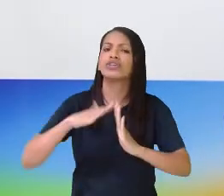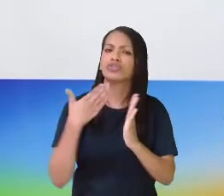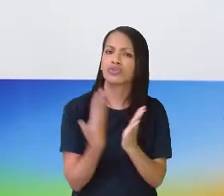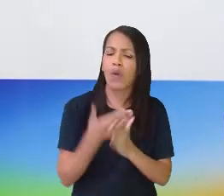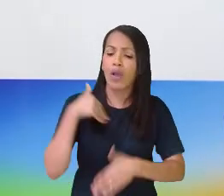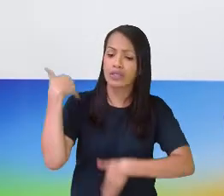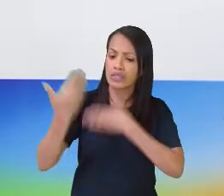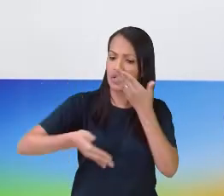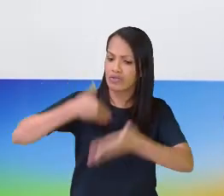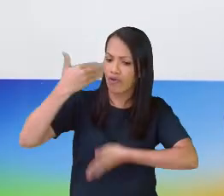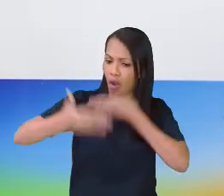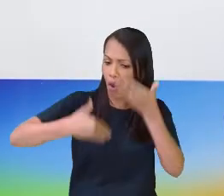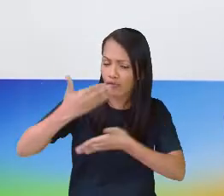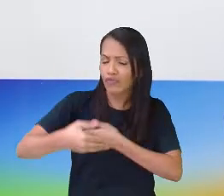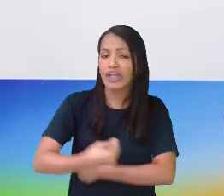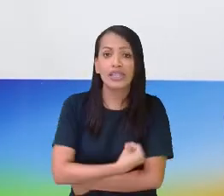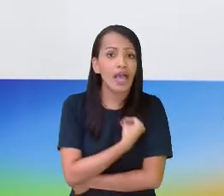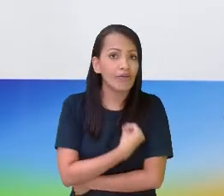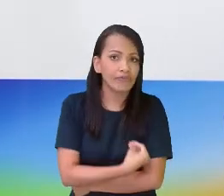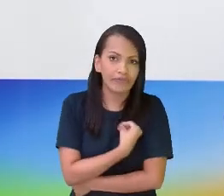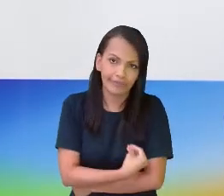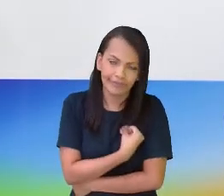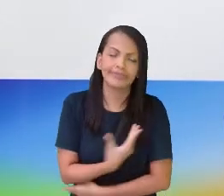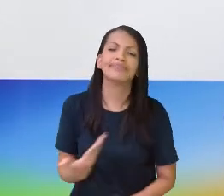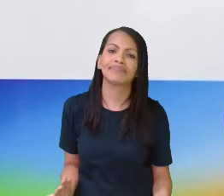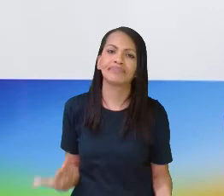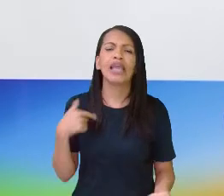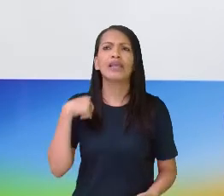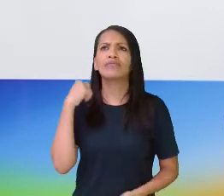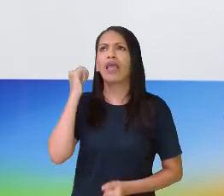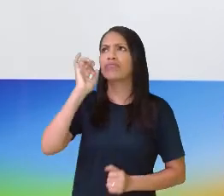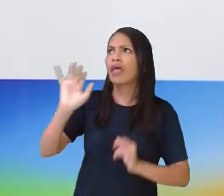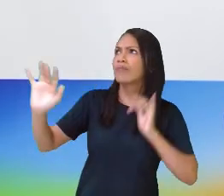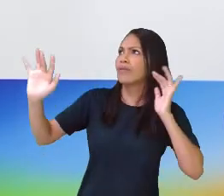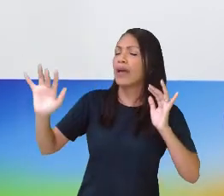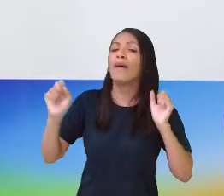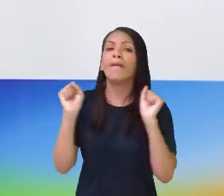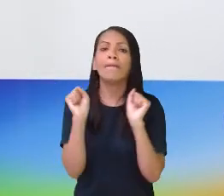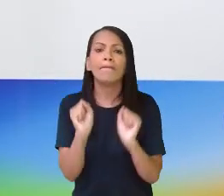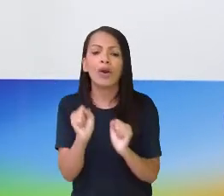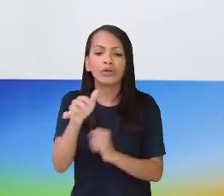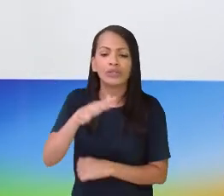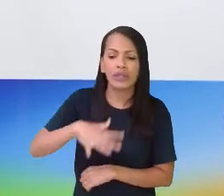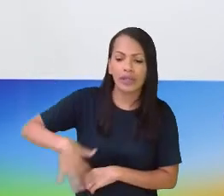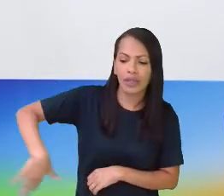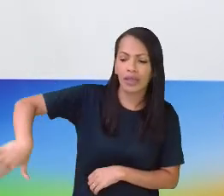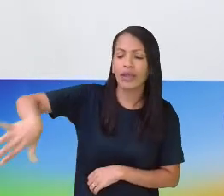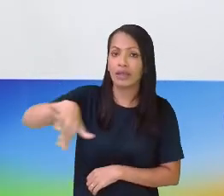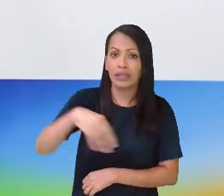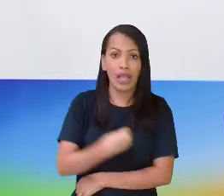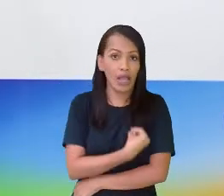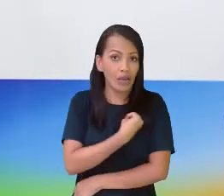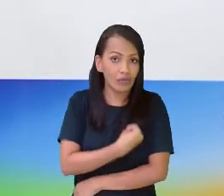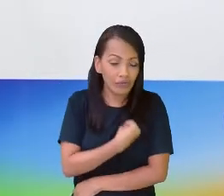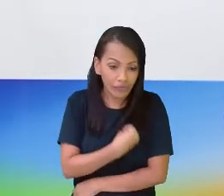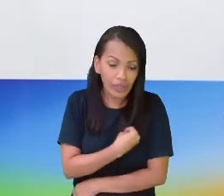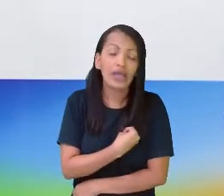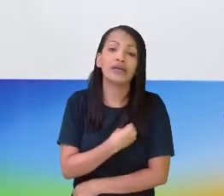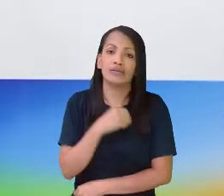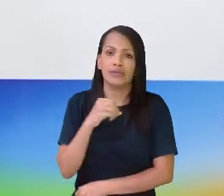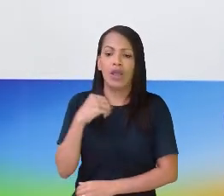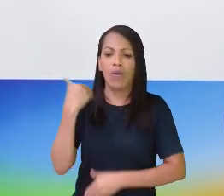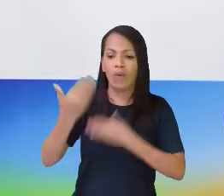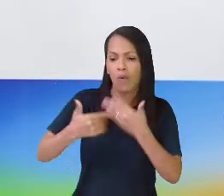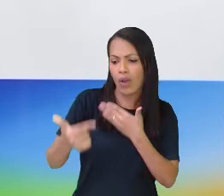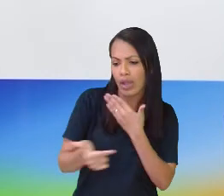e fluir ao longo da vida. Né? Que os momentos de abstração possam ser generalizados na vida, no funcionamento